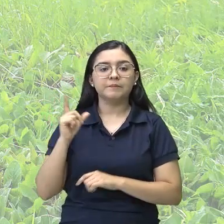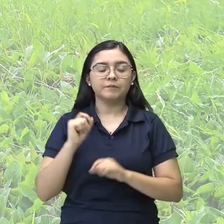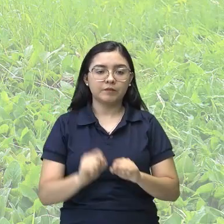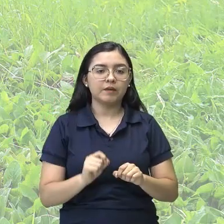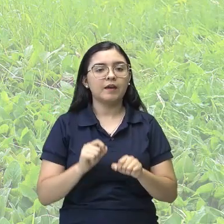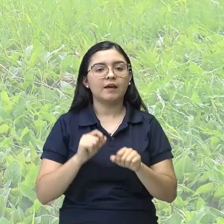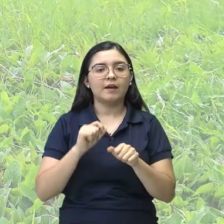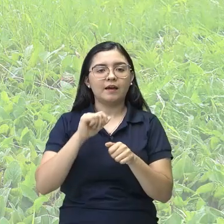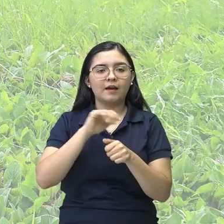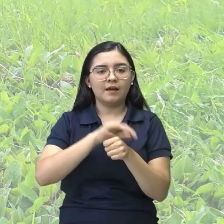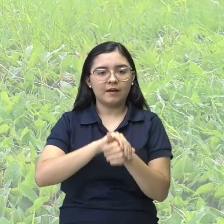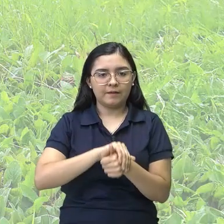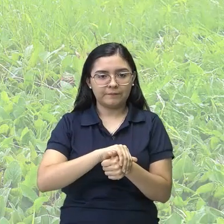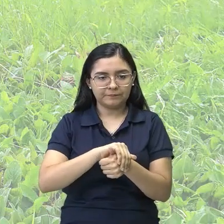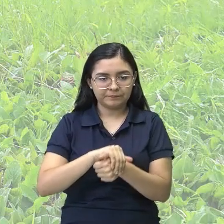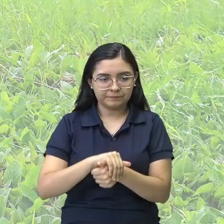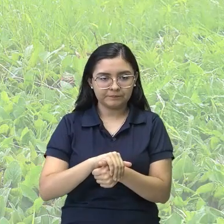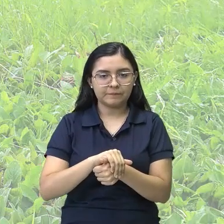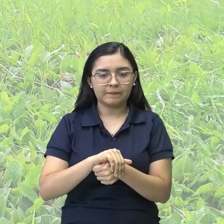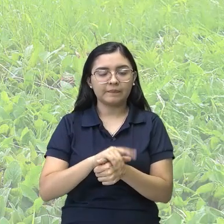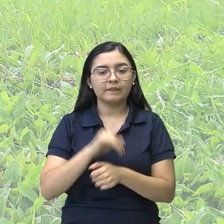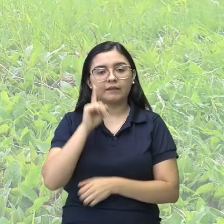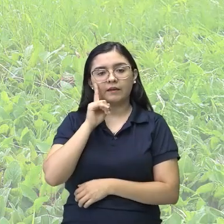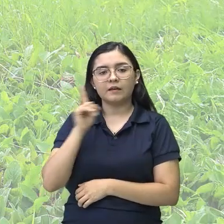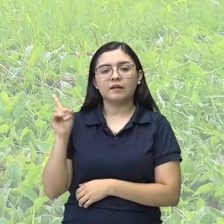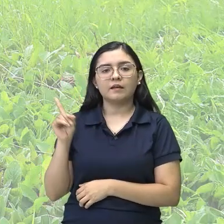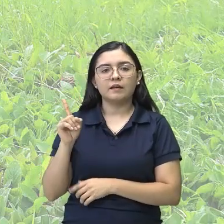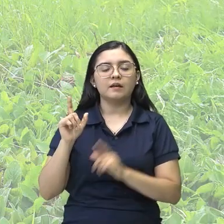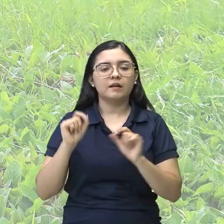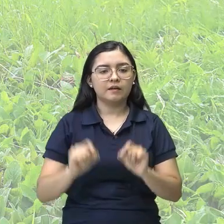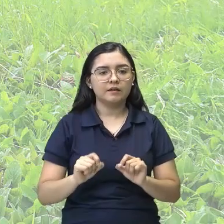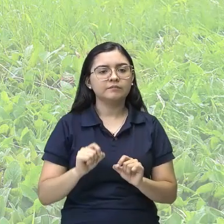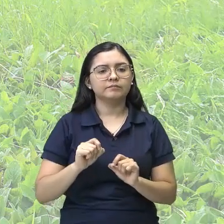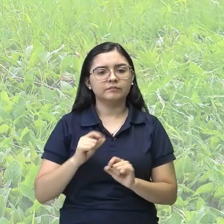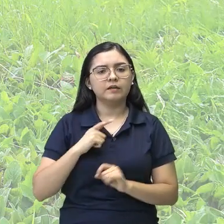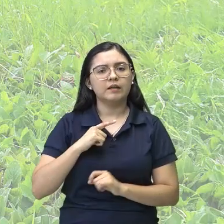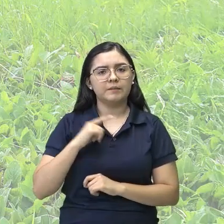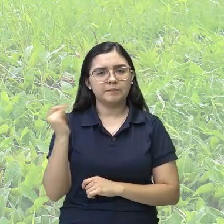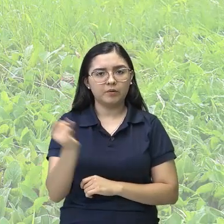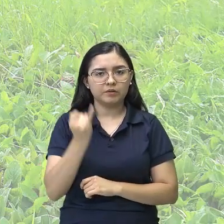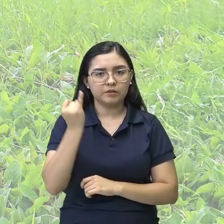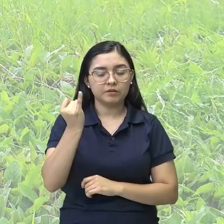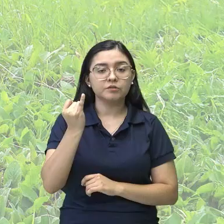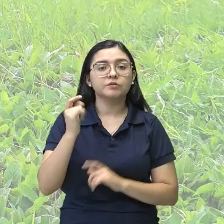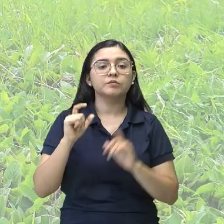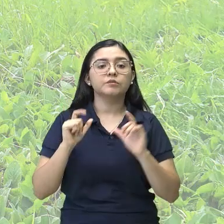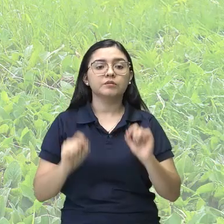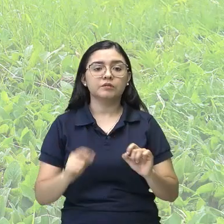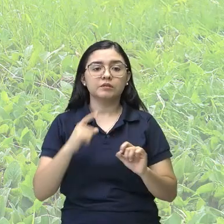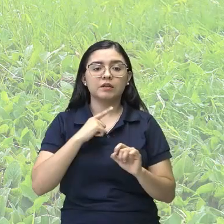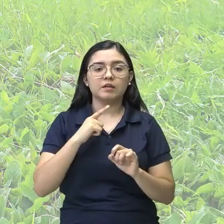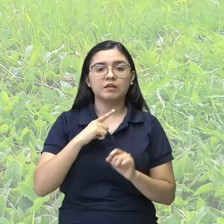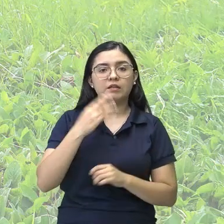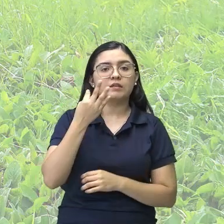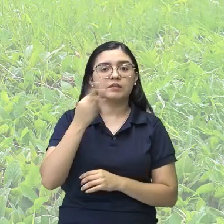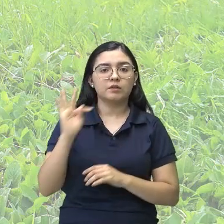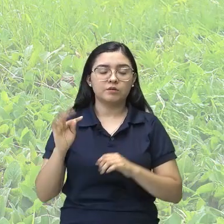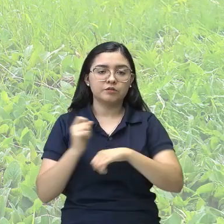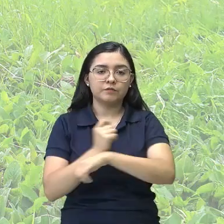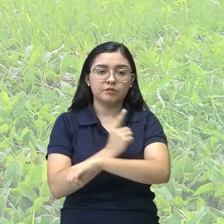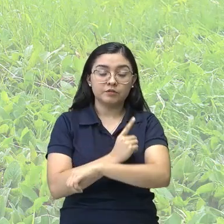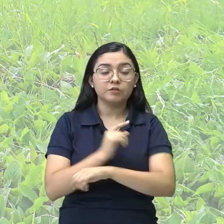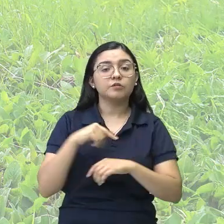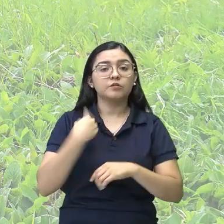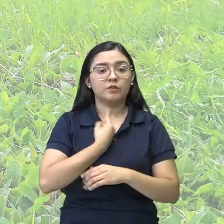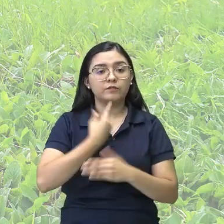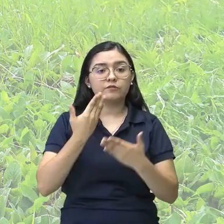é a tartaruga de Galápagos. Ela é um personagem bem importante dentro de uma das teorias da evolução que nós